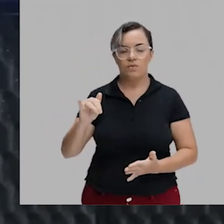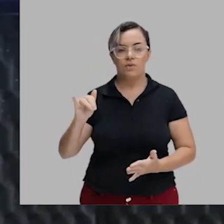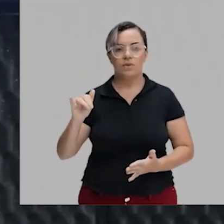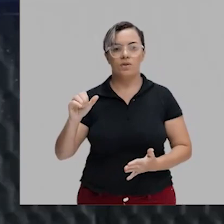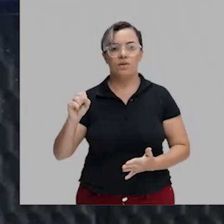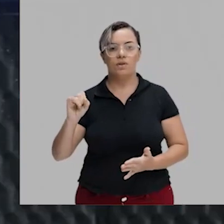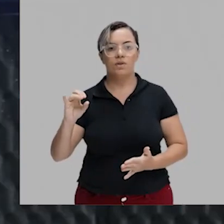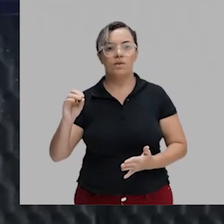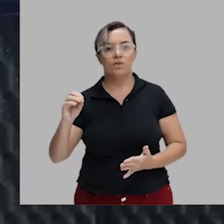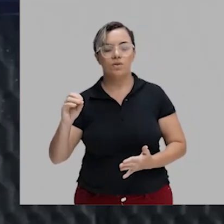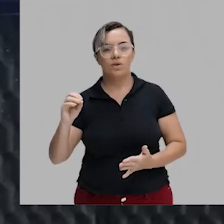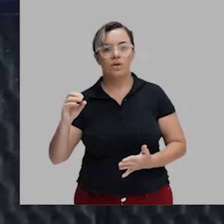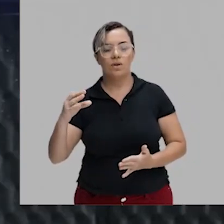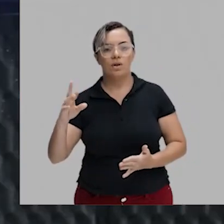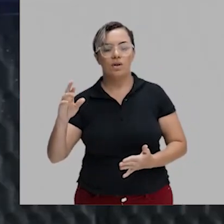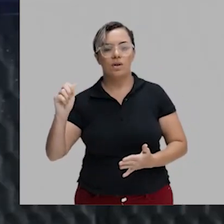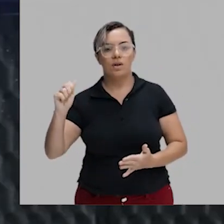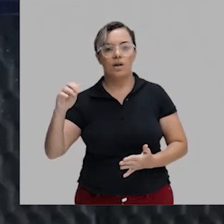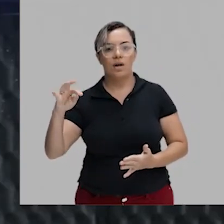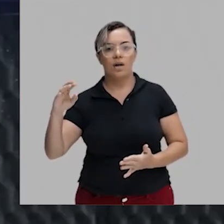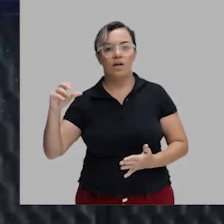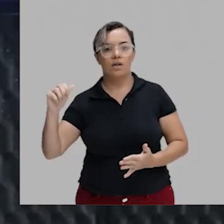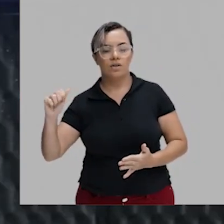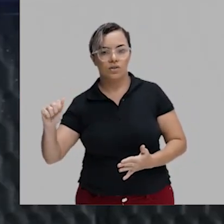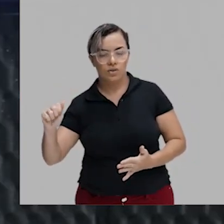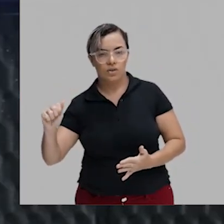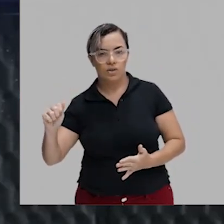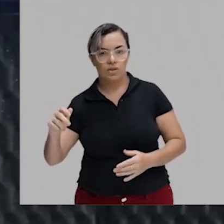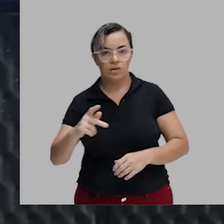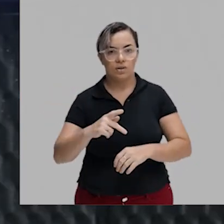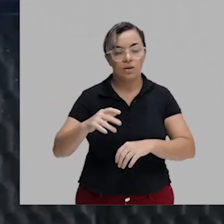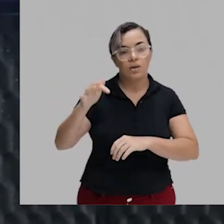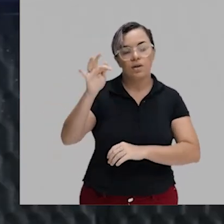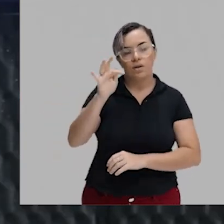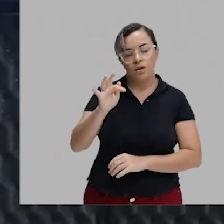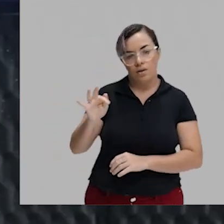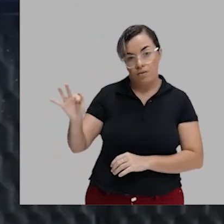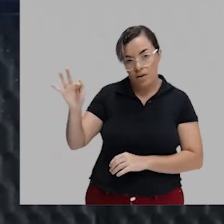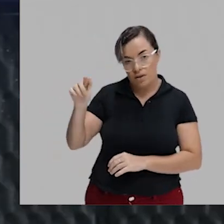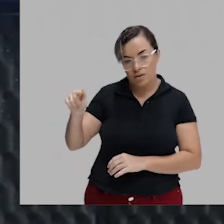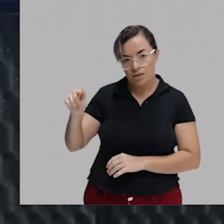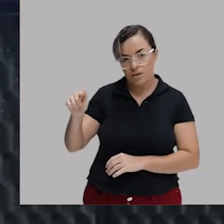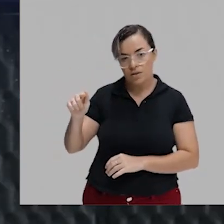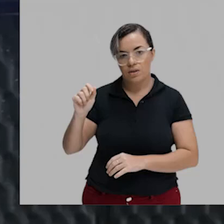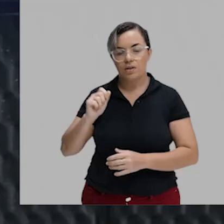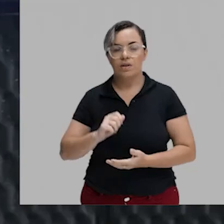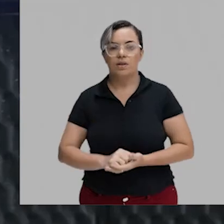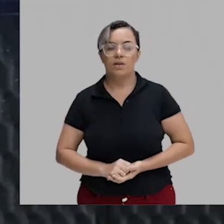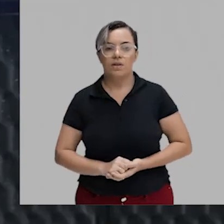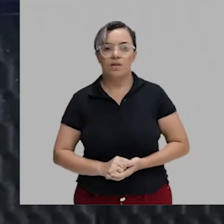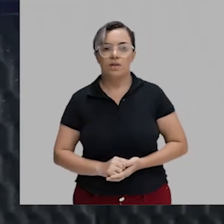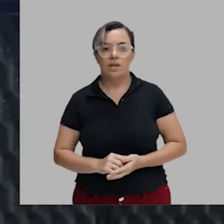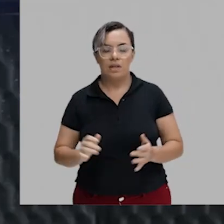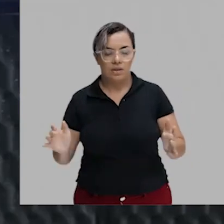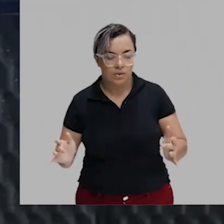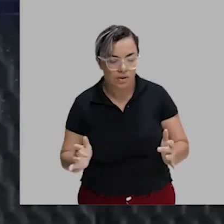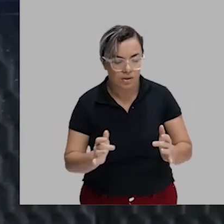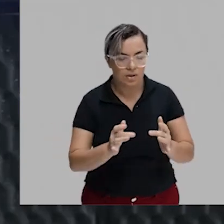francesa, entre eles Quesnay, ou pensadores da escola clássica